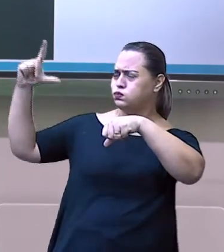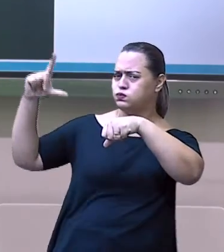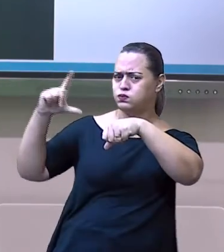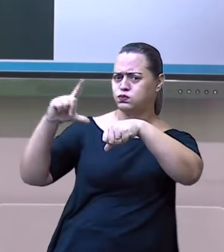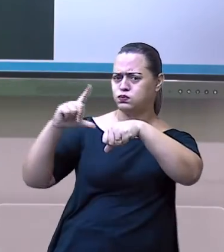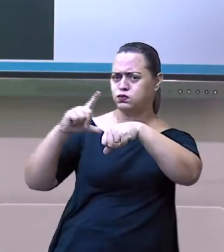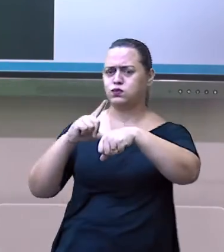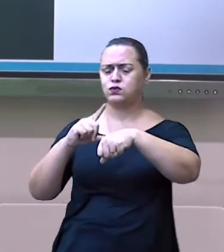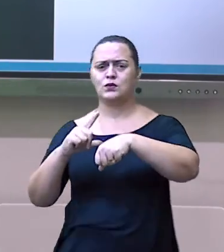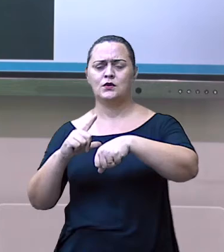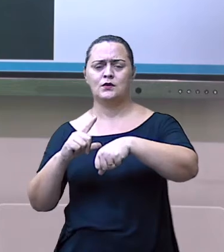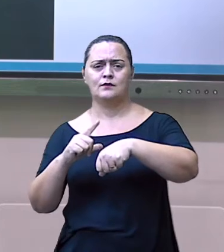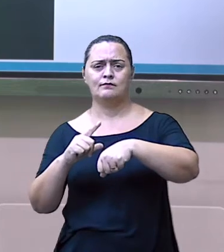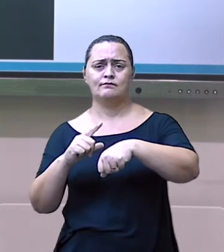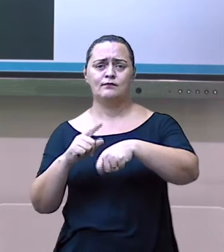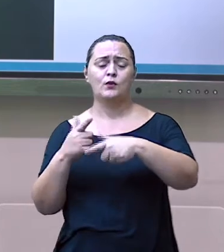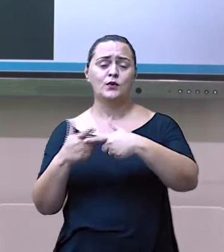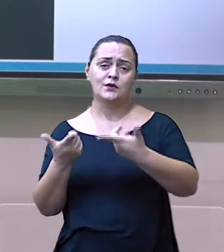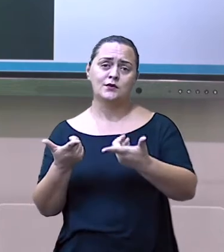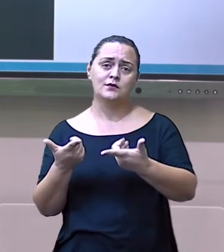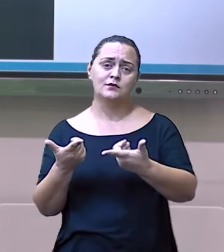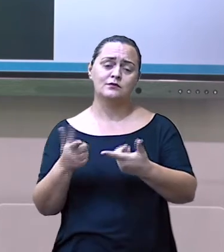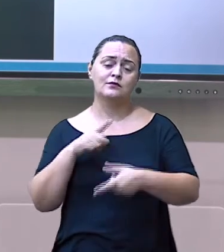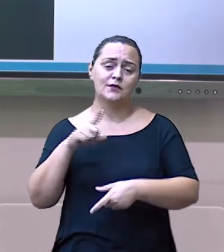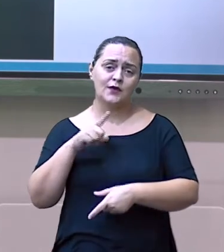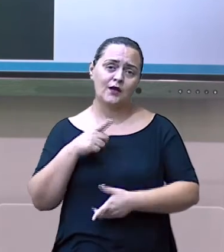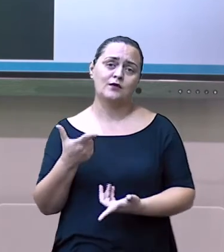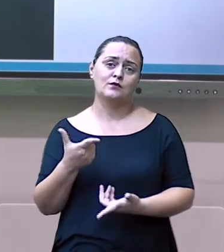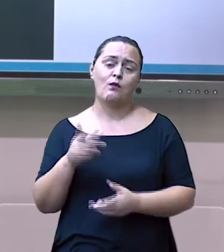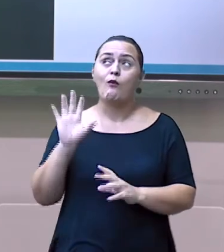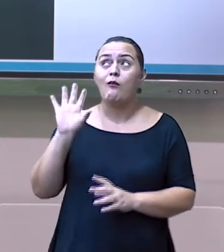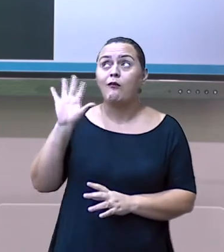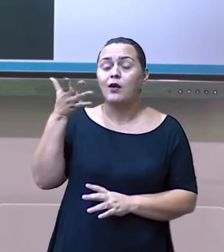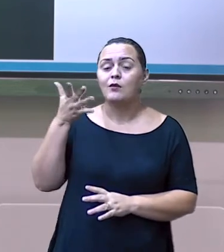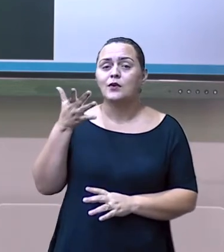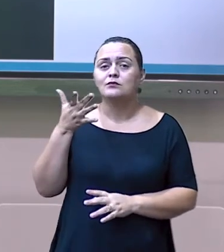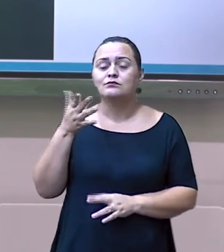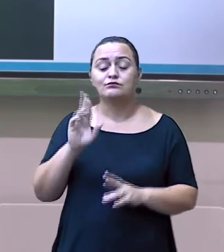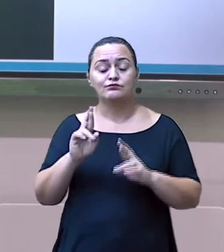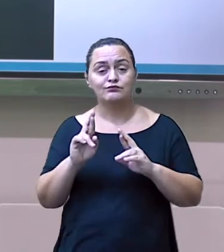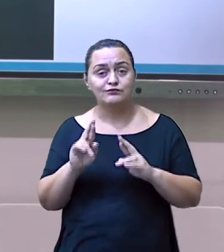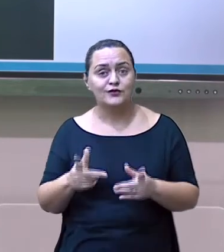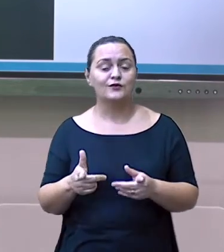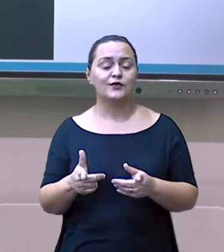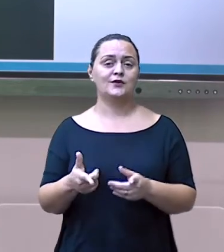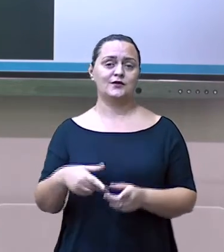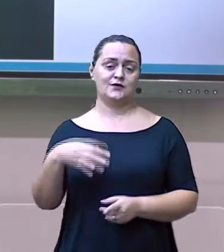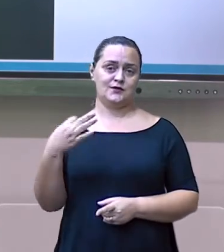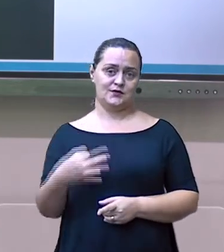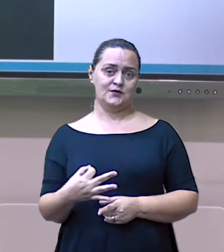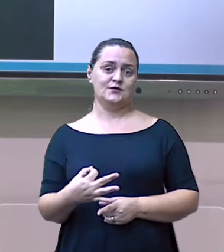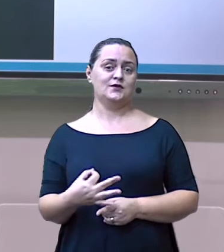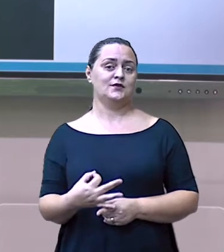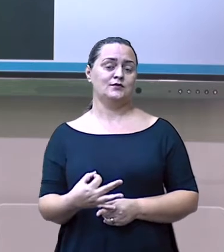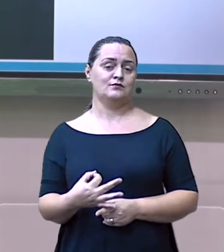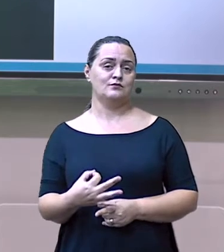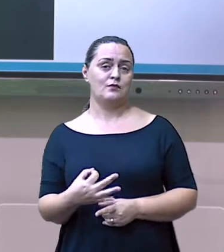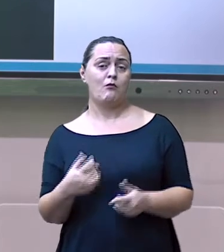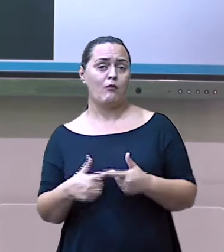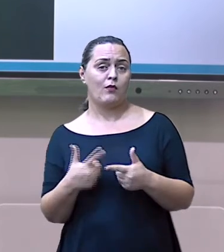temos zonas climáticas diferentes. O eixo da Terra, devido à sua